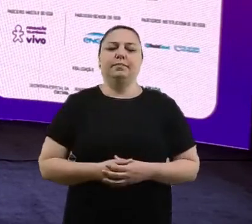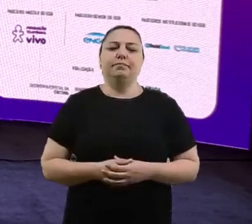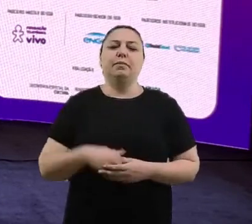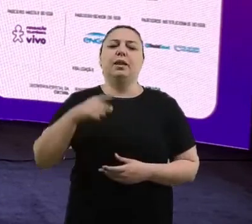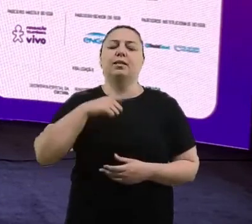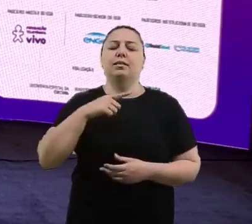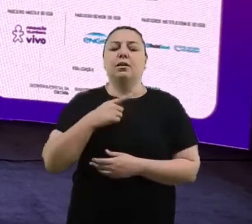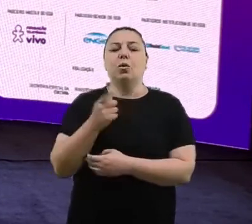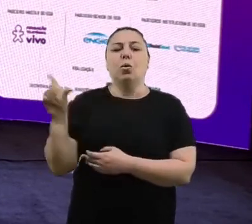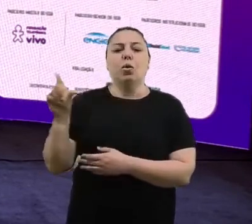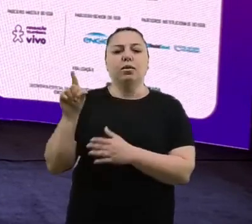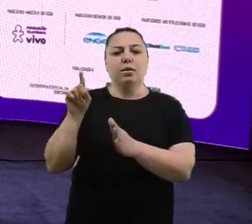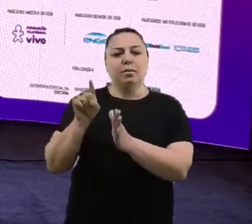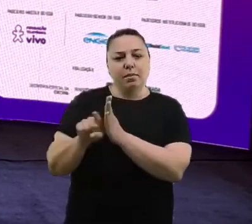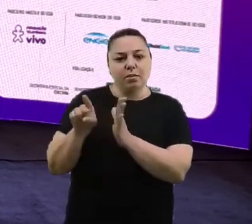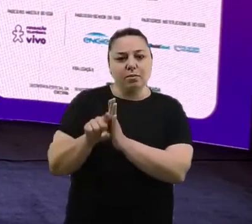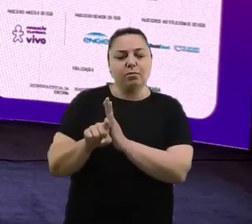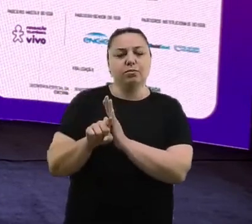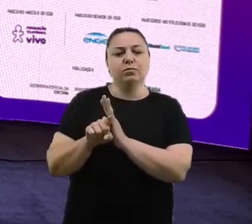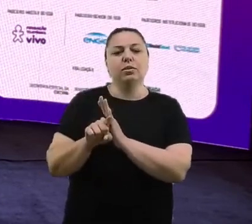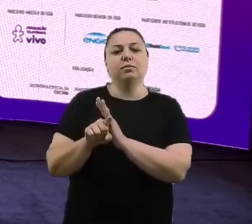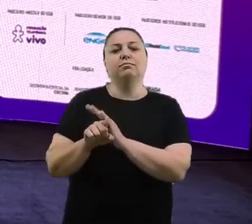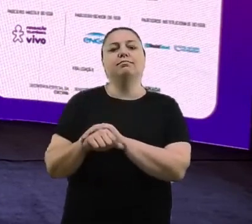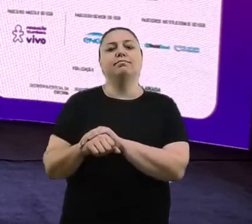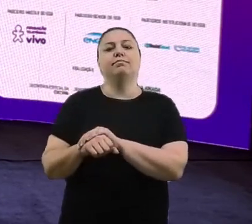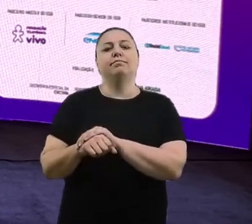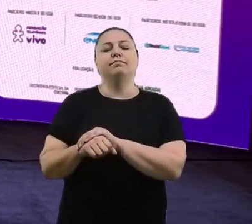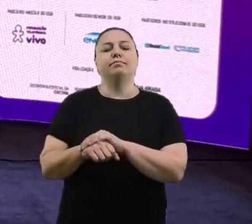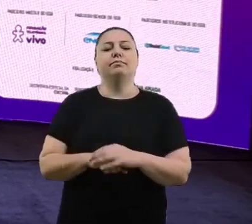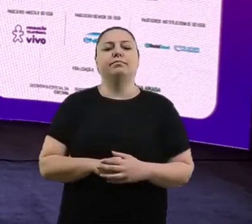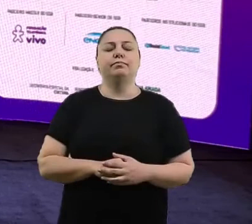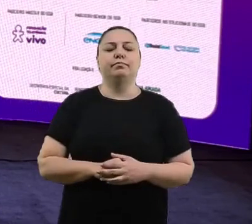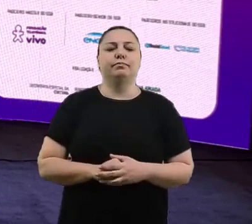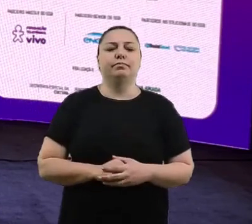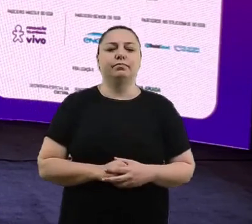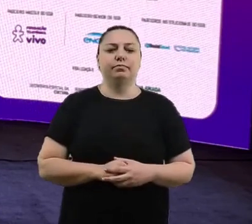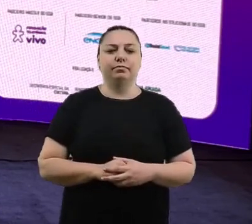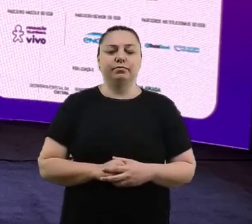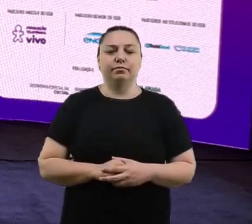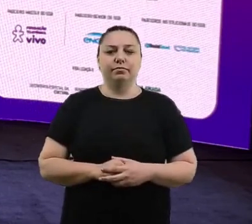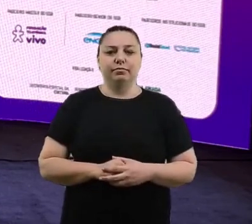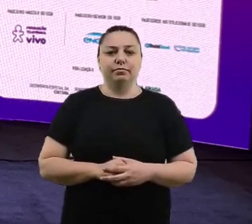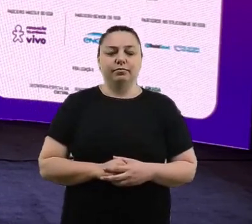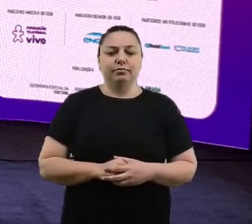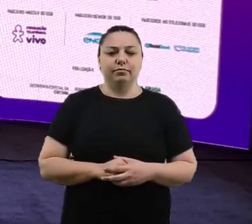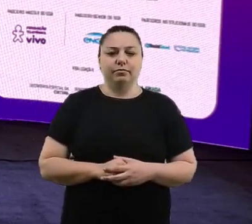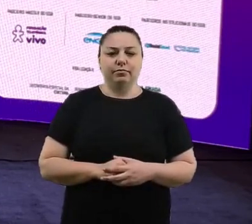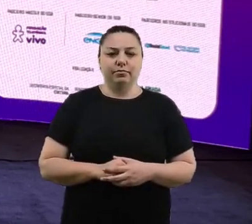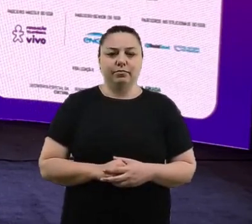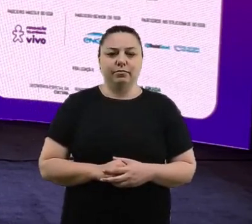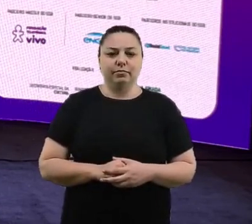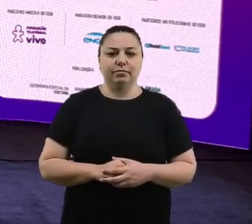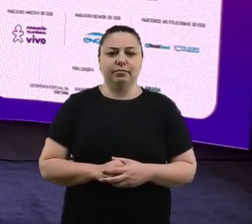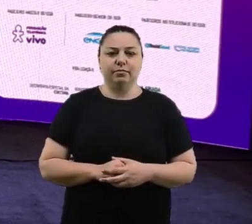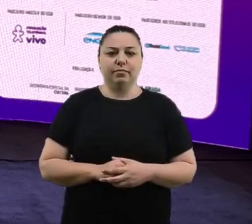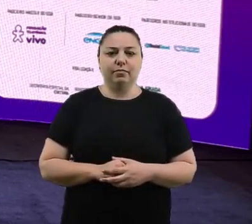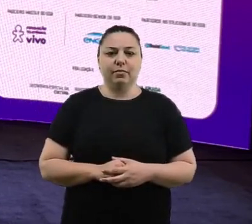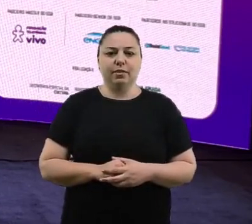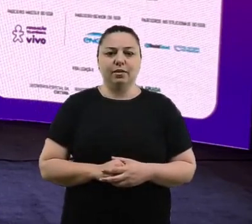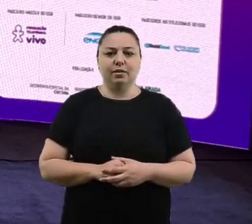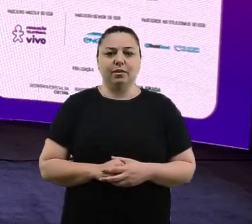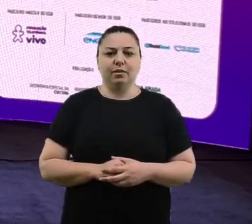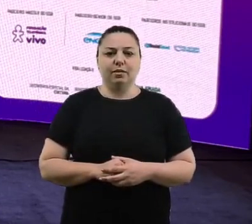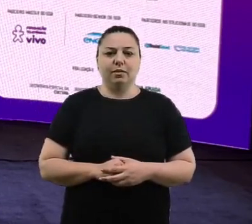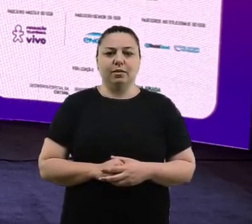Como eu posso usar a Yooper para o desenvolvimento de soft skills? se é possível usar.